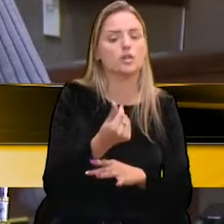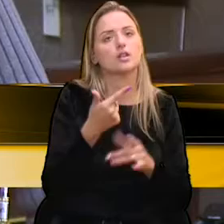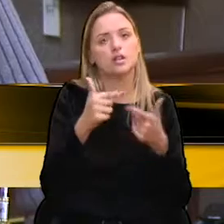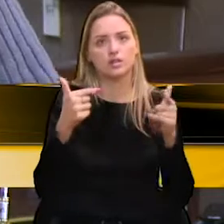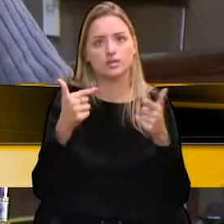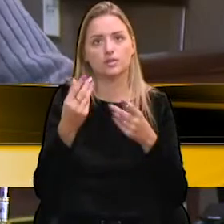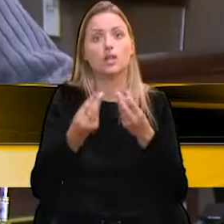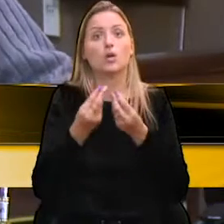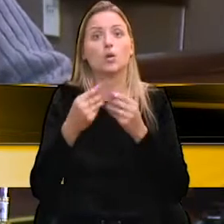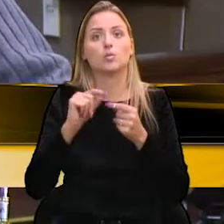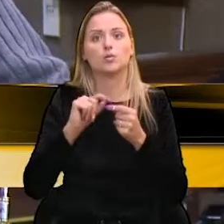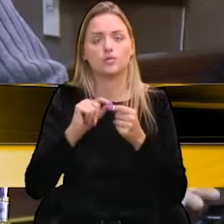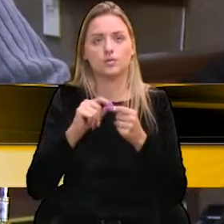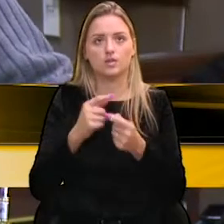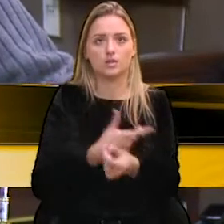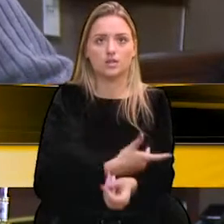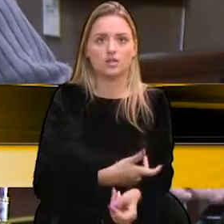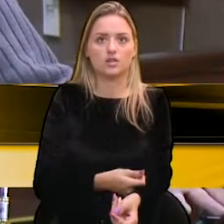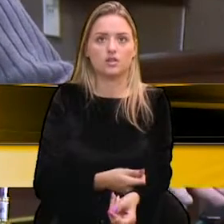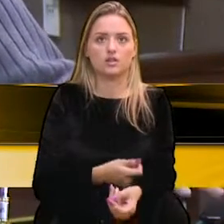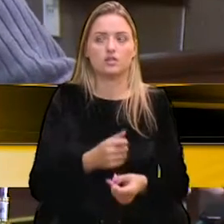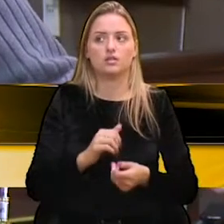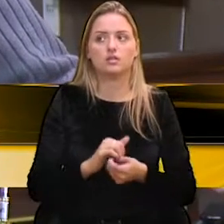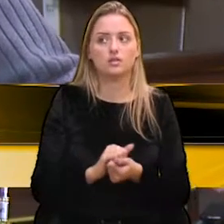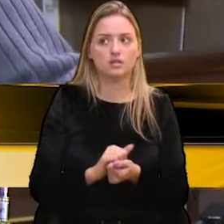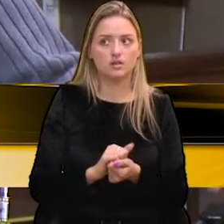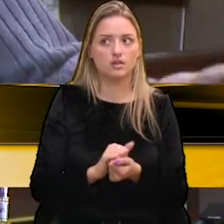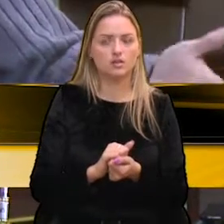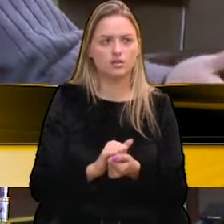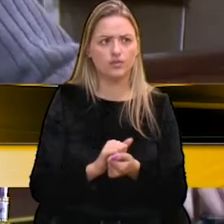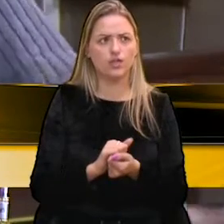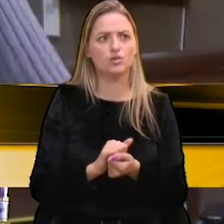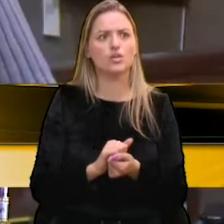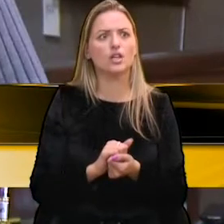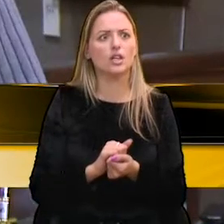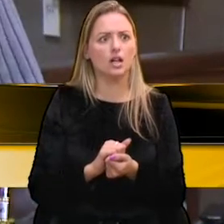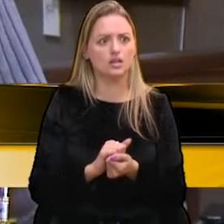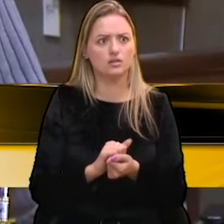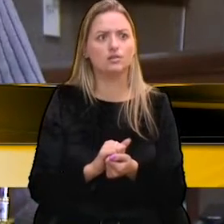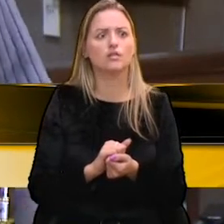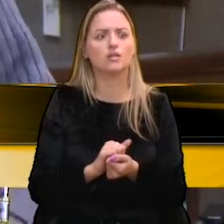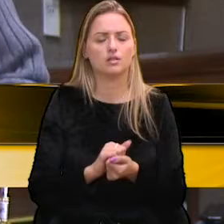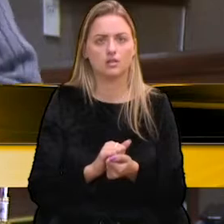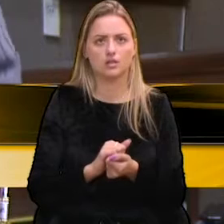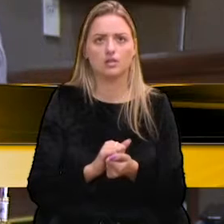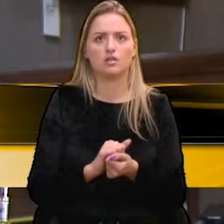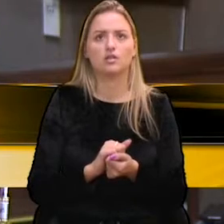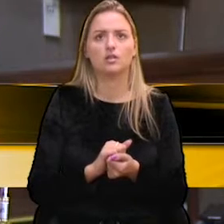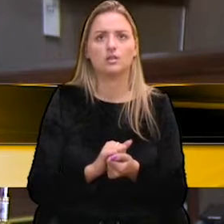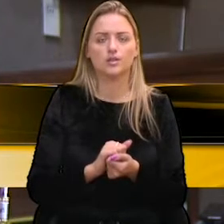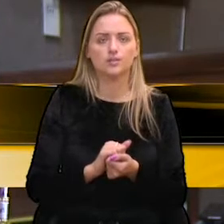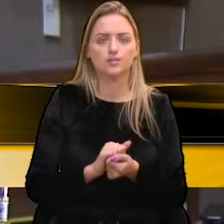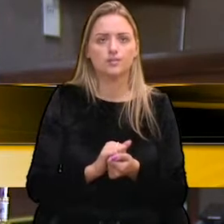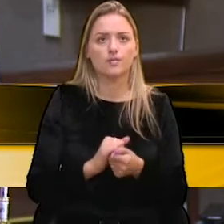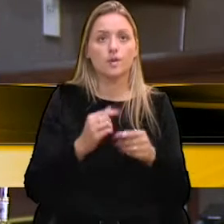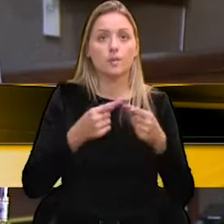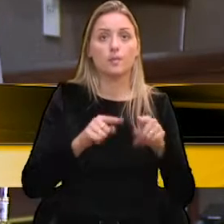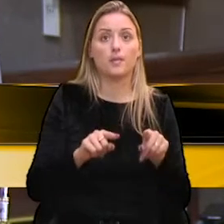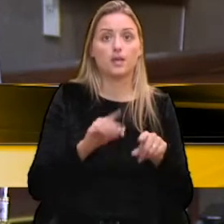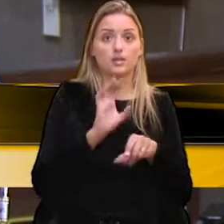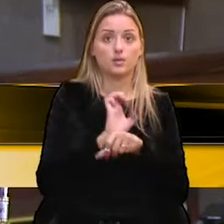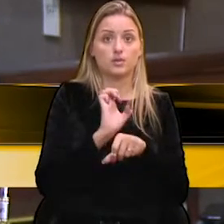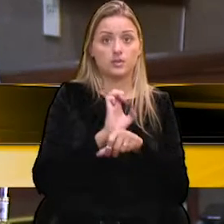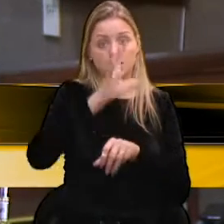condições de fazer esse exame. É um exame que não tem custos elevados para o município, né? Mas se o Estado